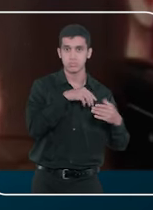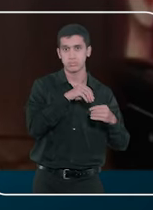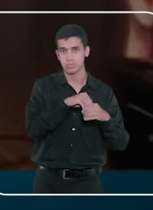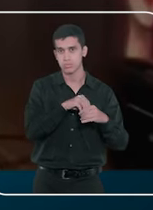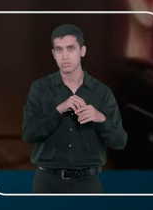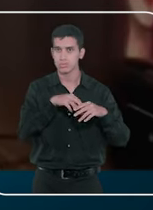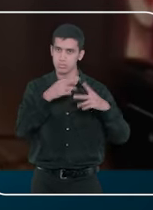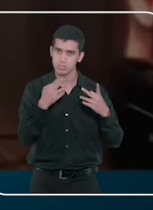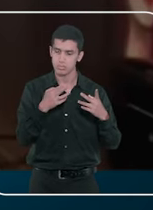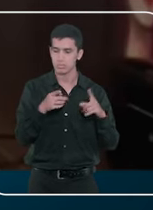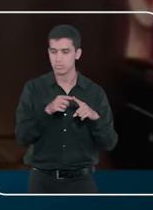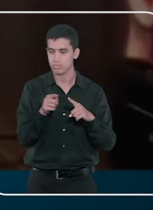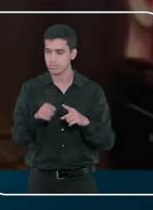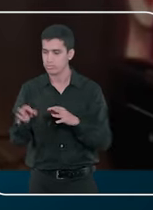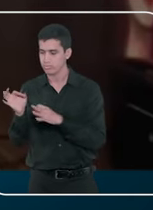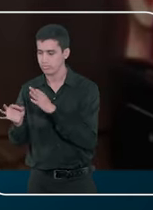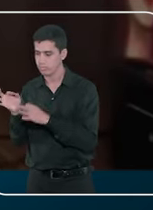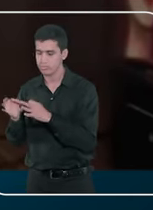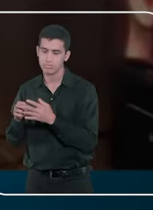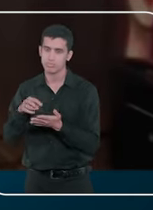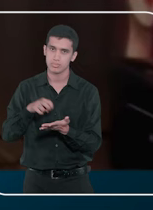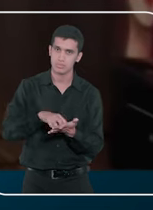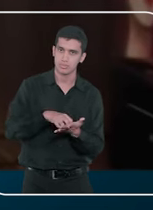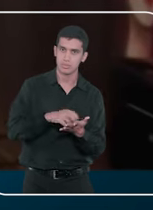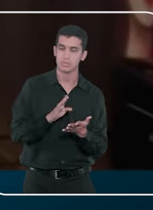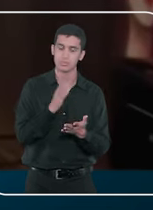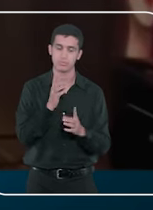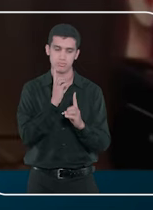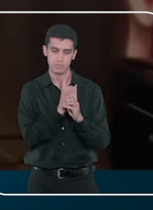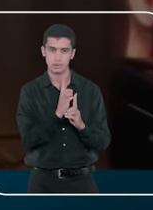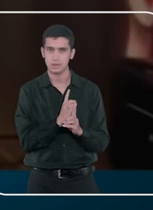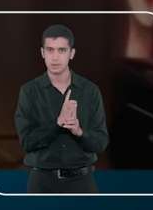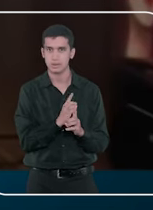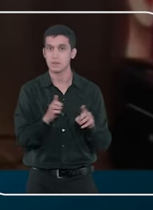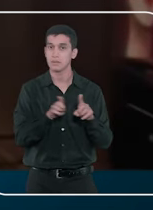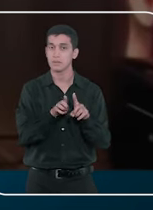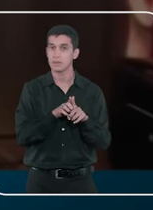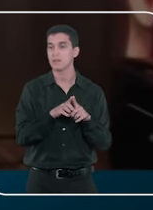né? De fato, aí nós teríamos um óbice. Com relação